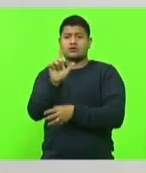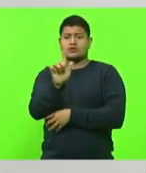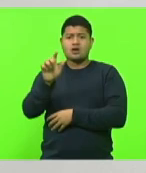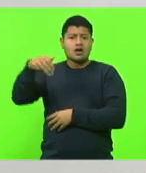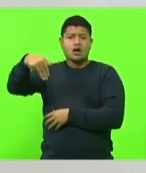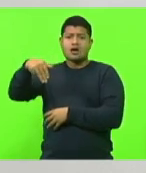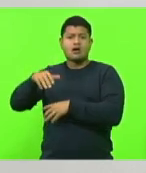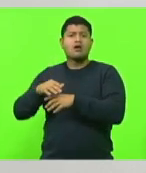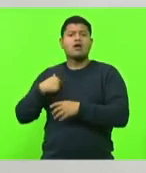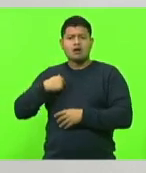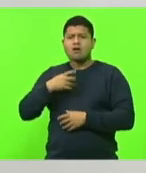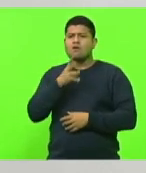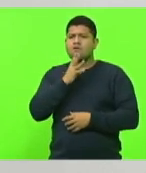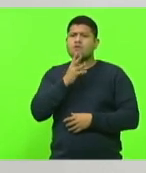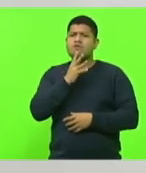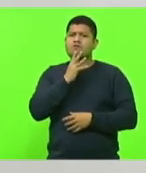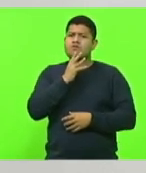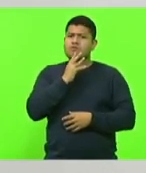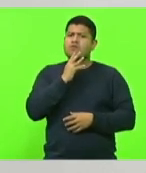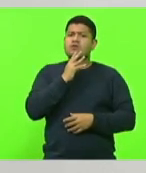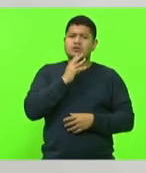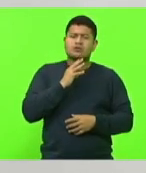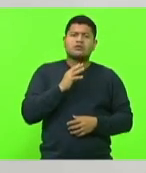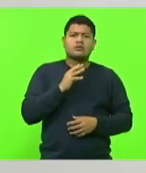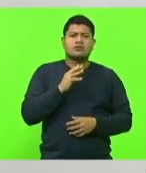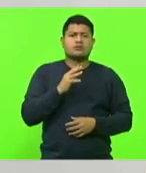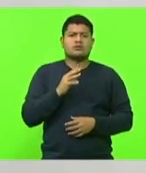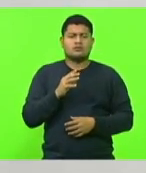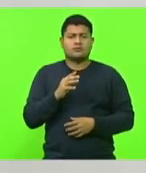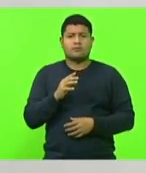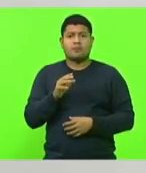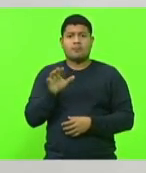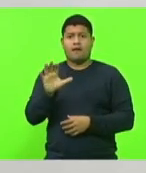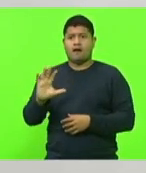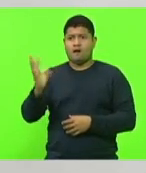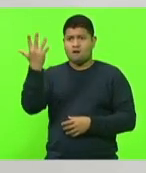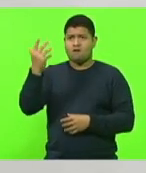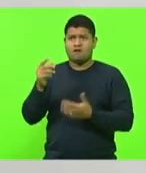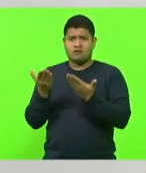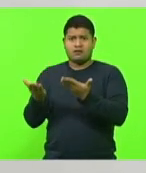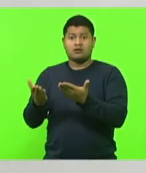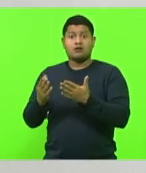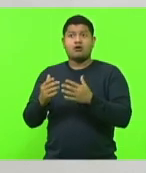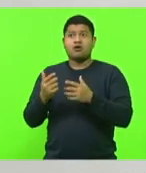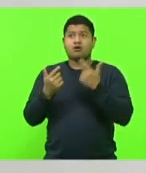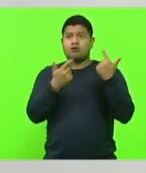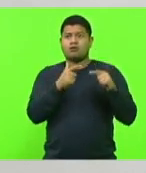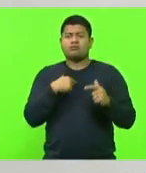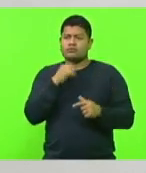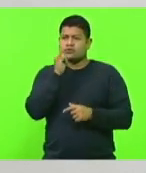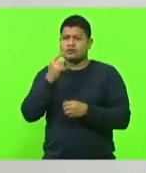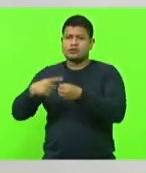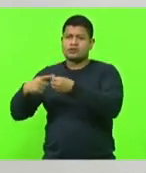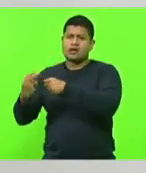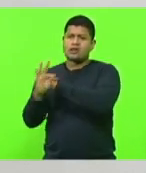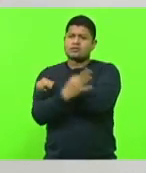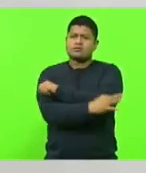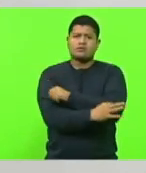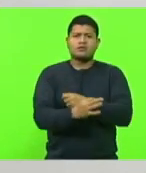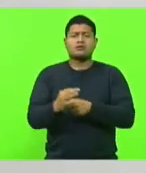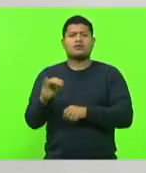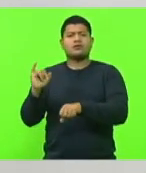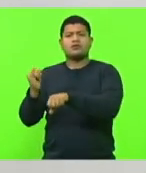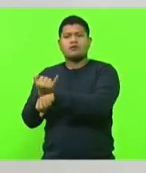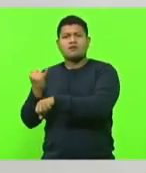E não é isso que acontece. As outras guardas municipais que eu conheço, Tubarão, Joinville, as outras